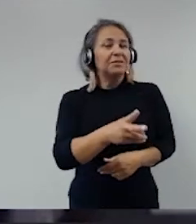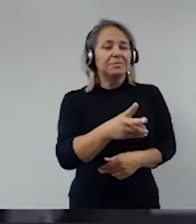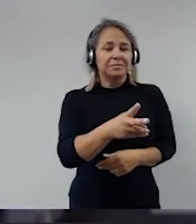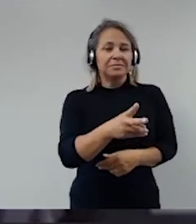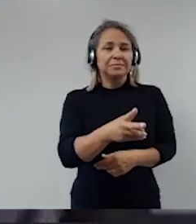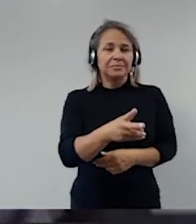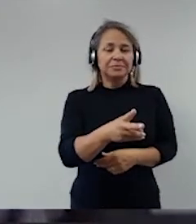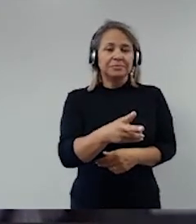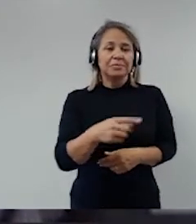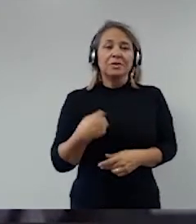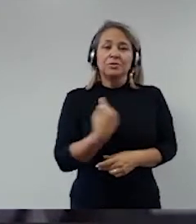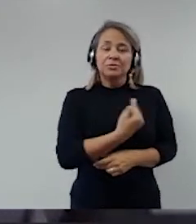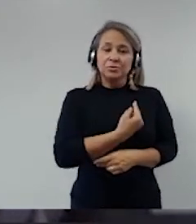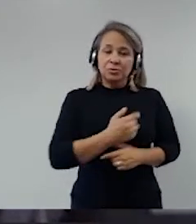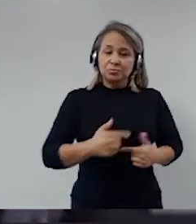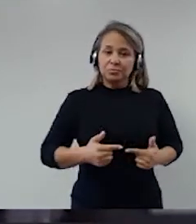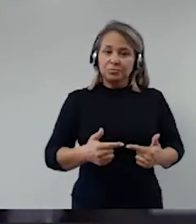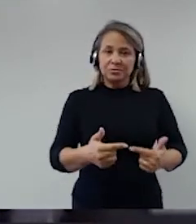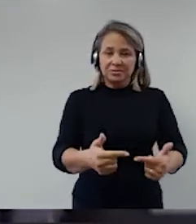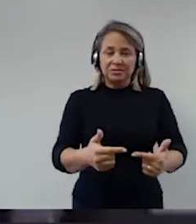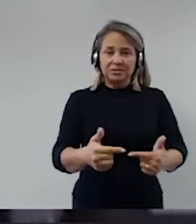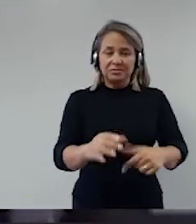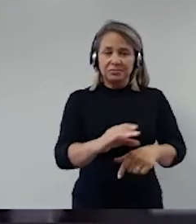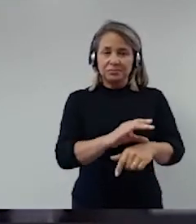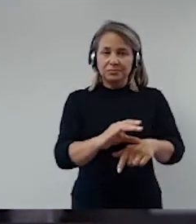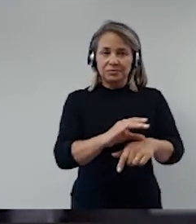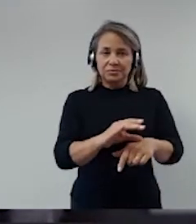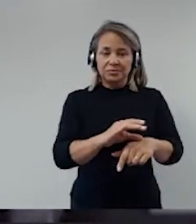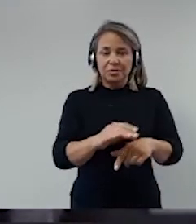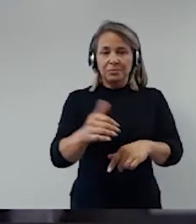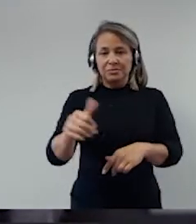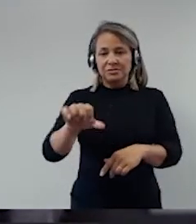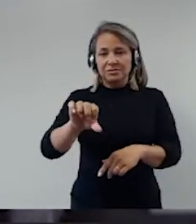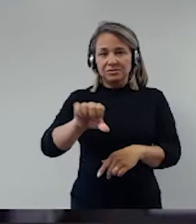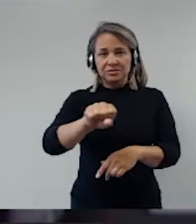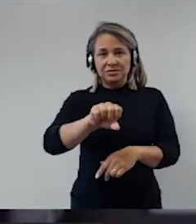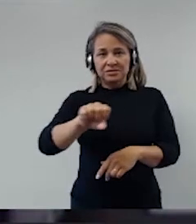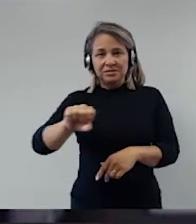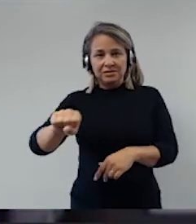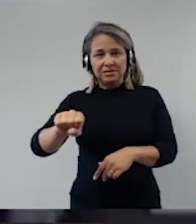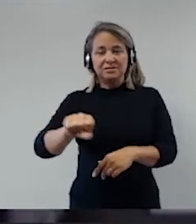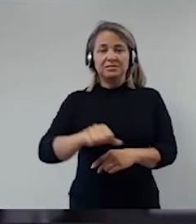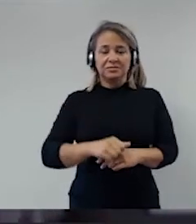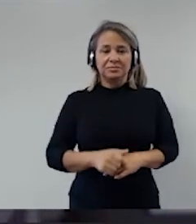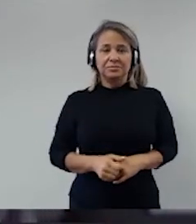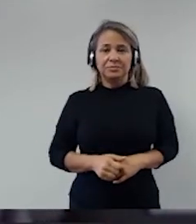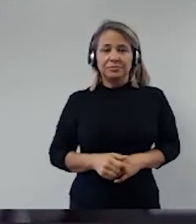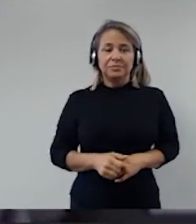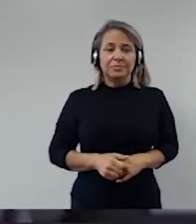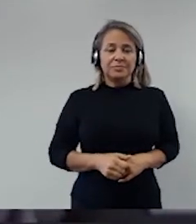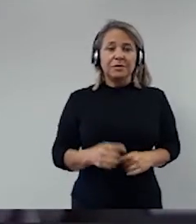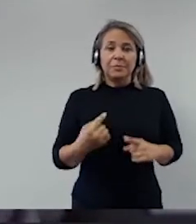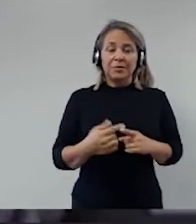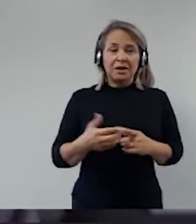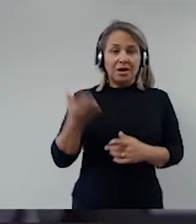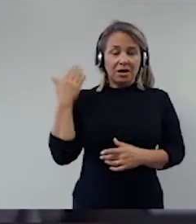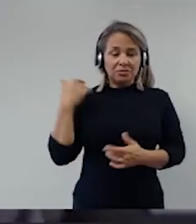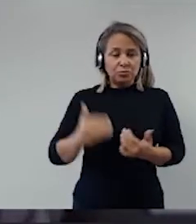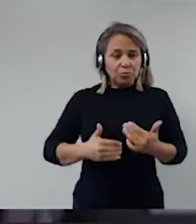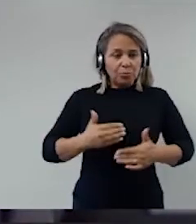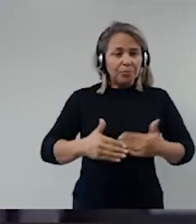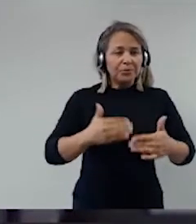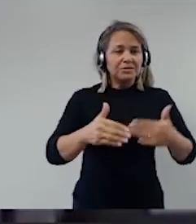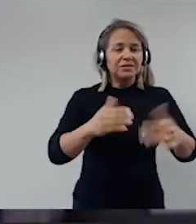memória o nosso processo constituinte de 87 e 88. Porque, naquele processo constituinte,